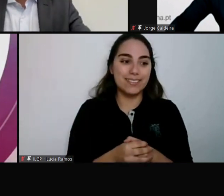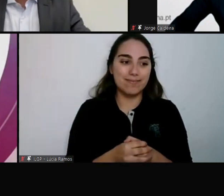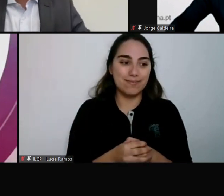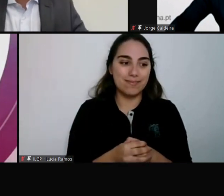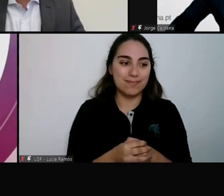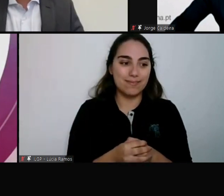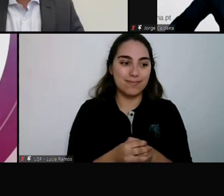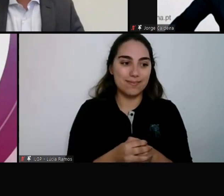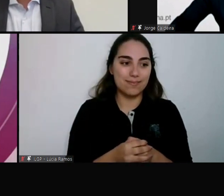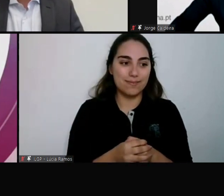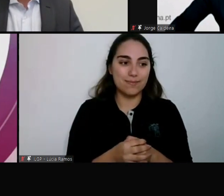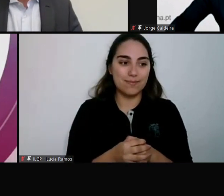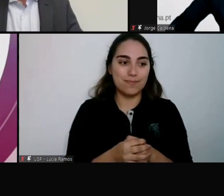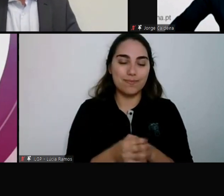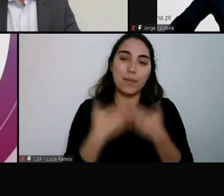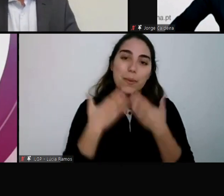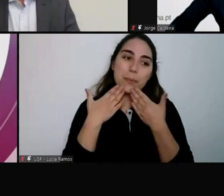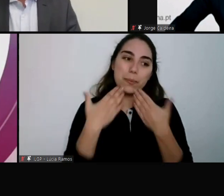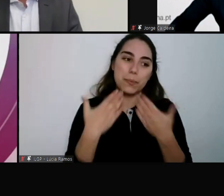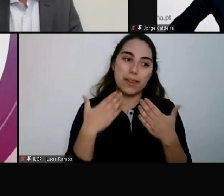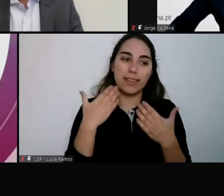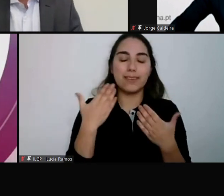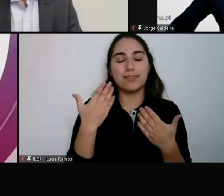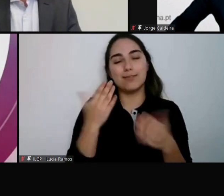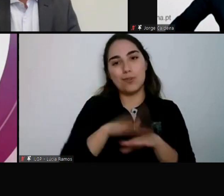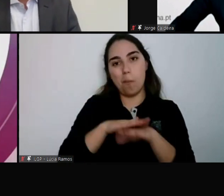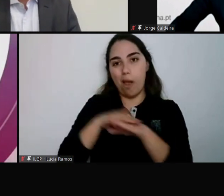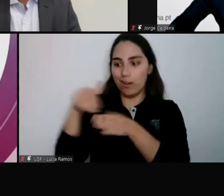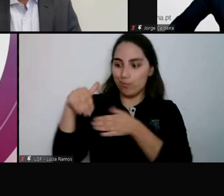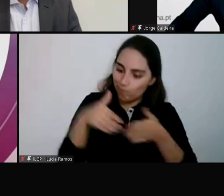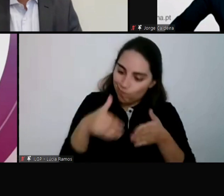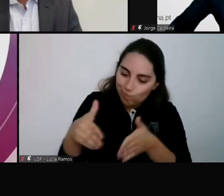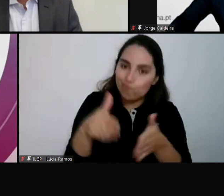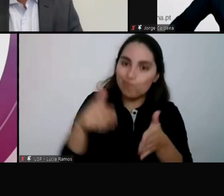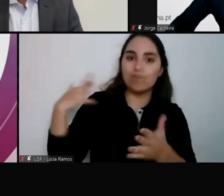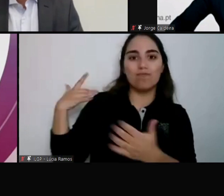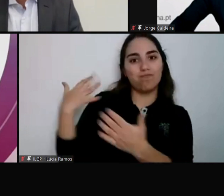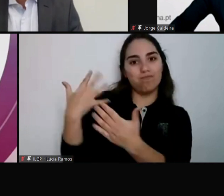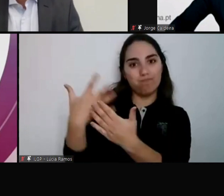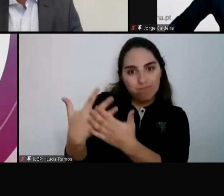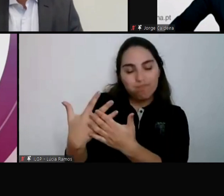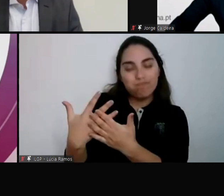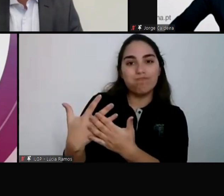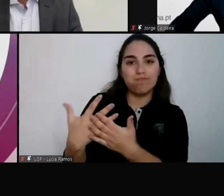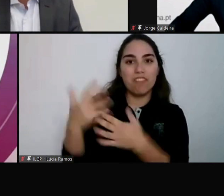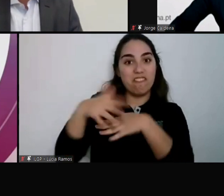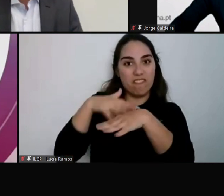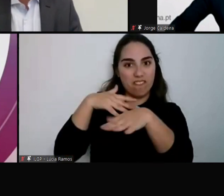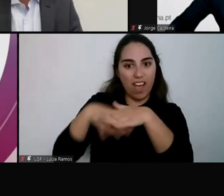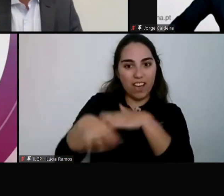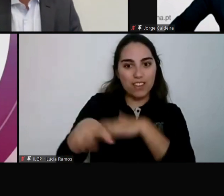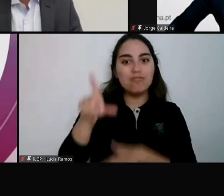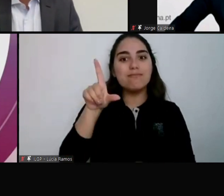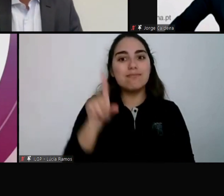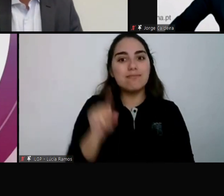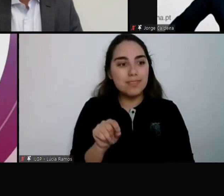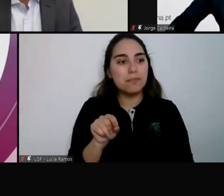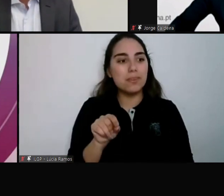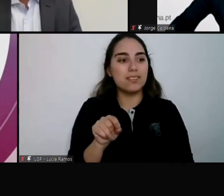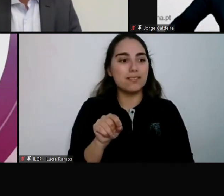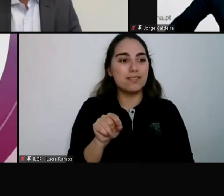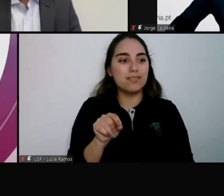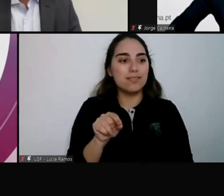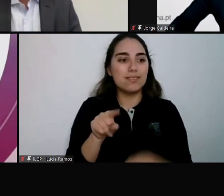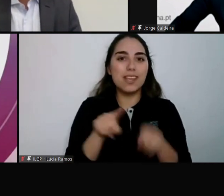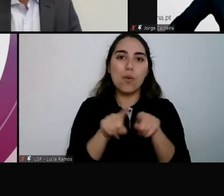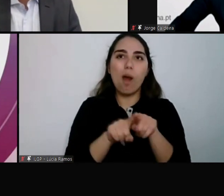passagem pelo caminho que tem vindo a ser feito, e, sobretudo, por iluminares o